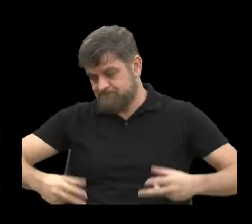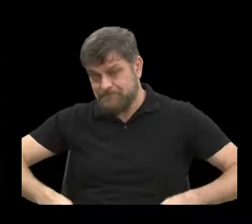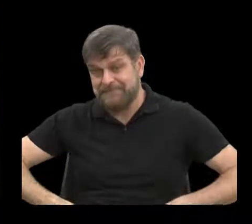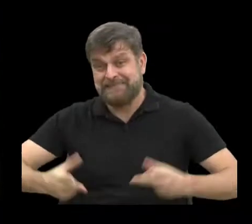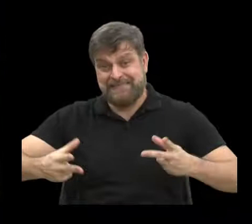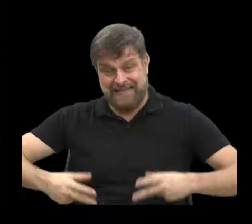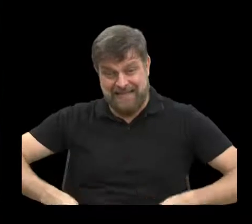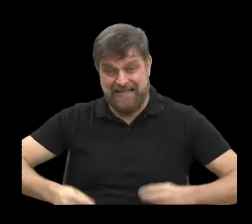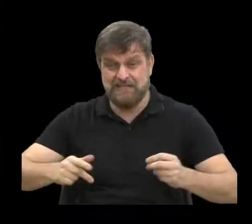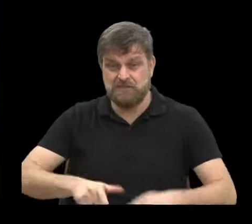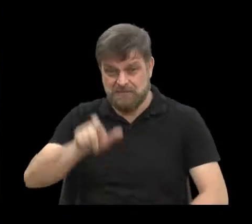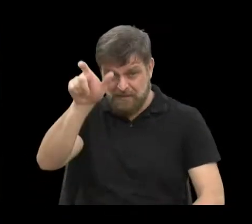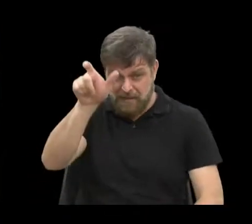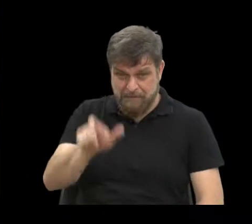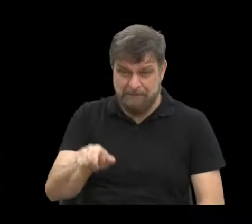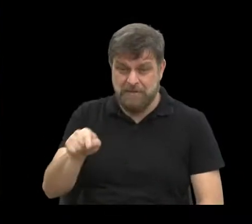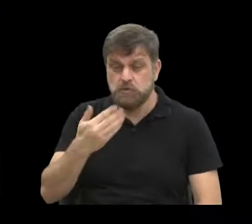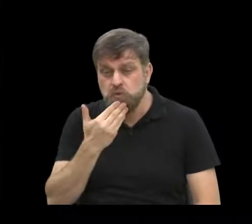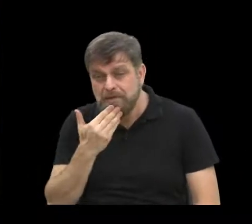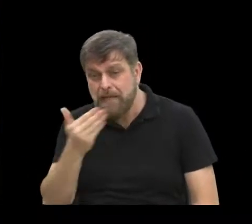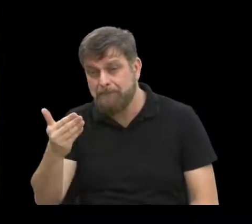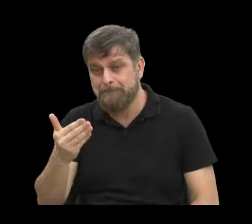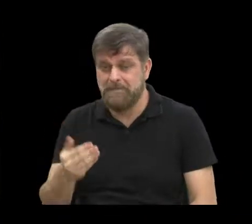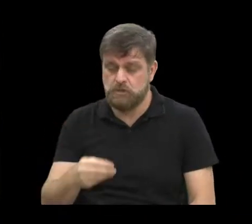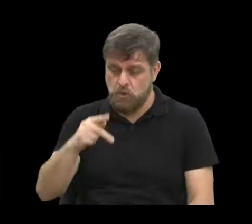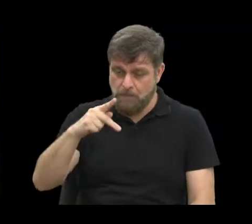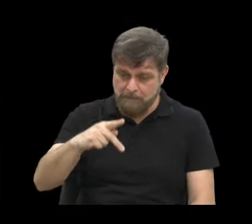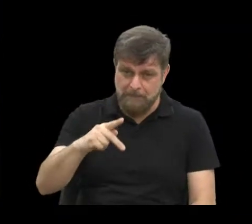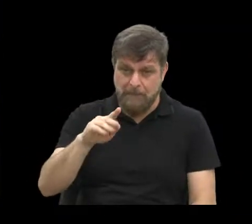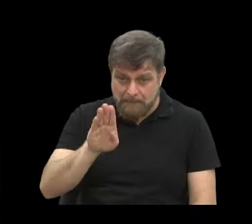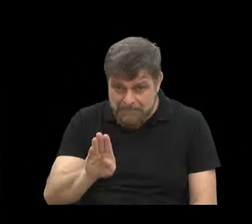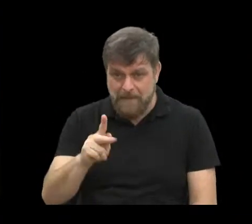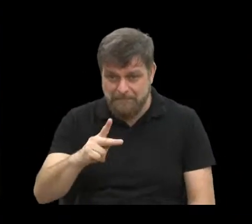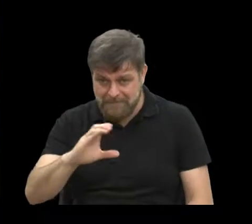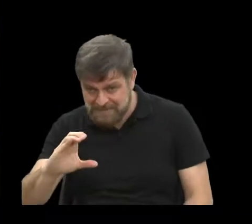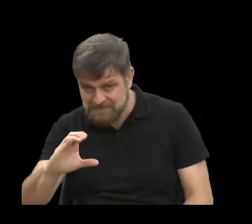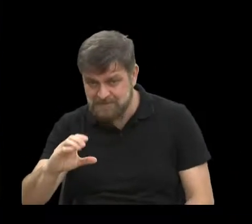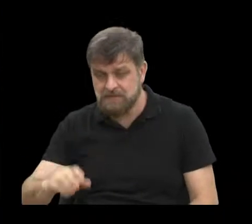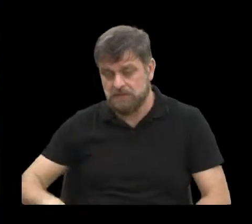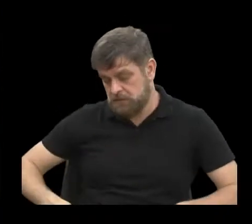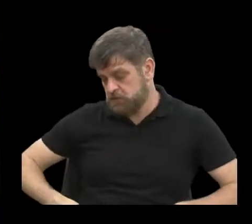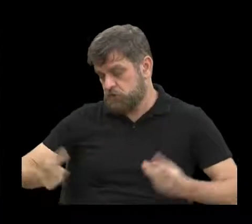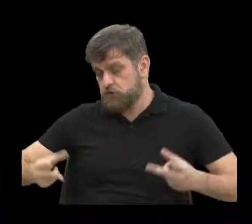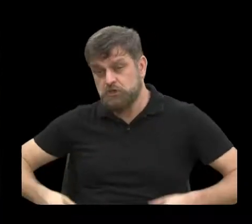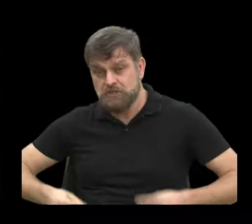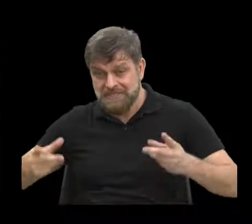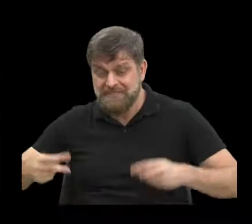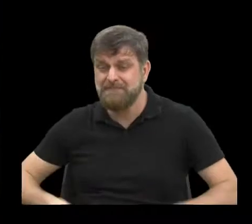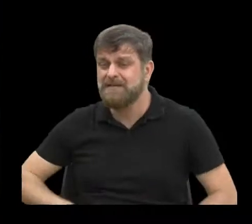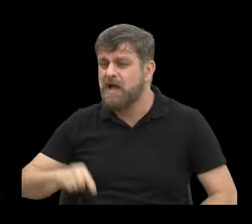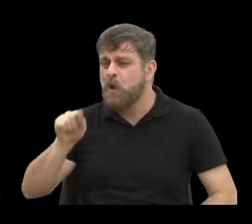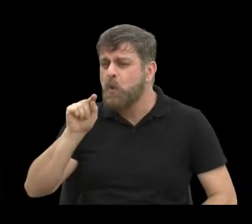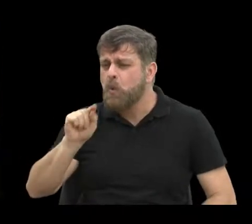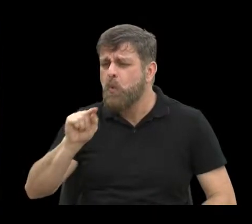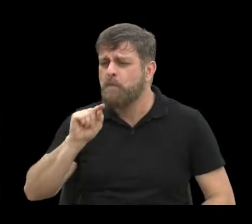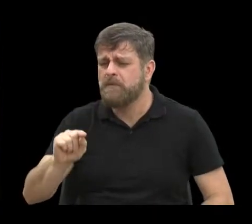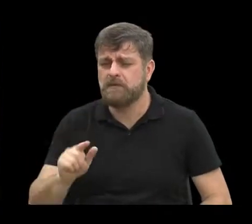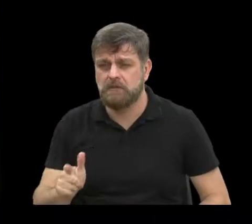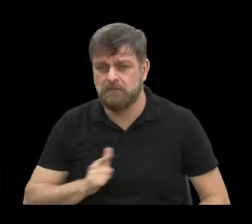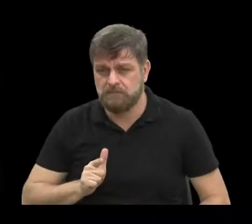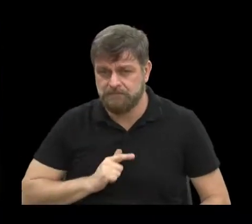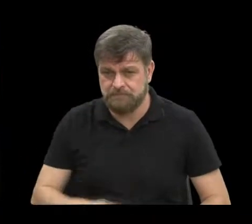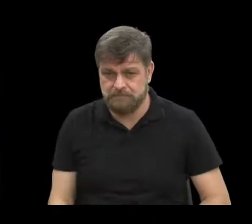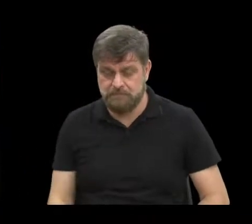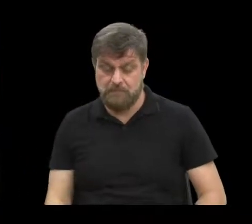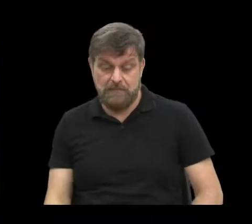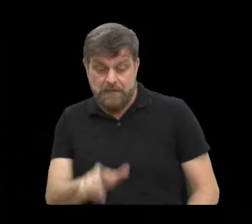tenha, né? Então, a pessoa que está ali solicitando o benefício, despesas que sejam diretamente relacionadas com a